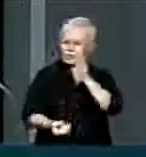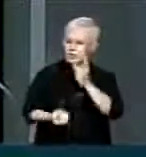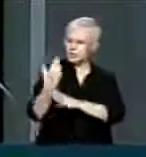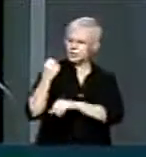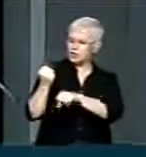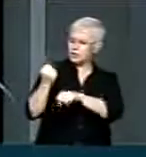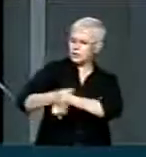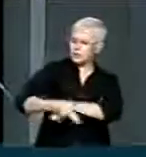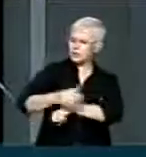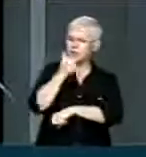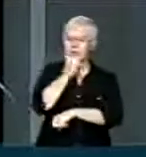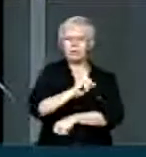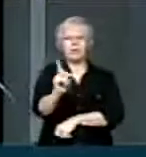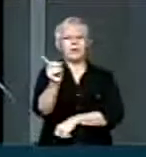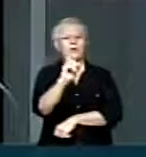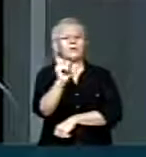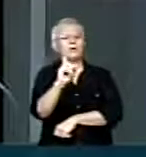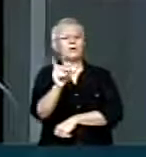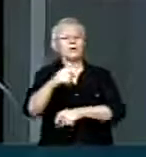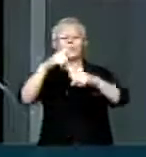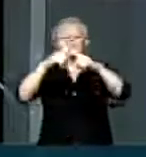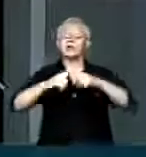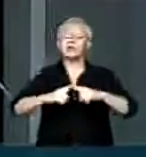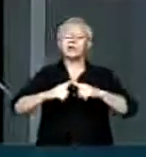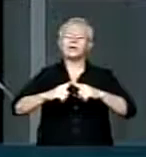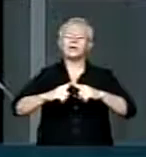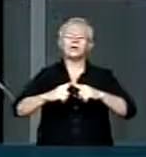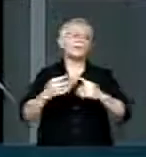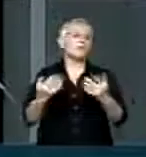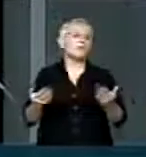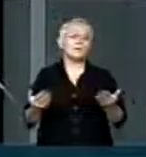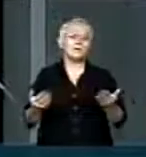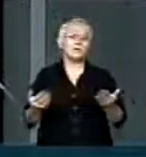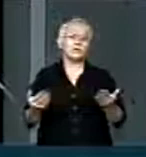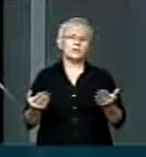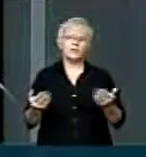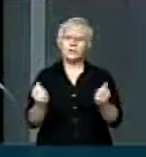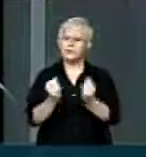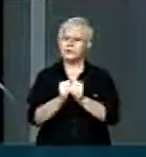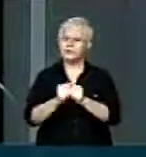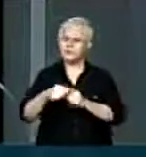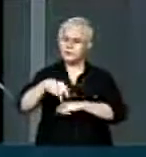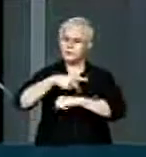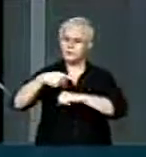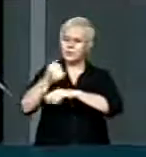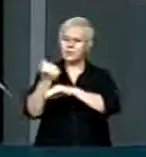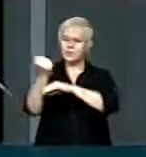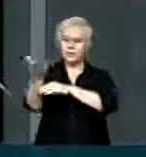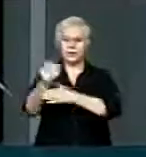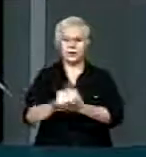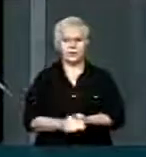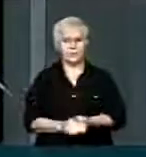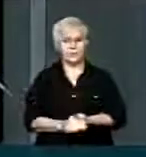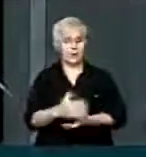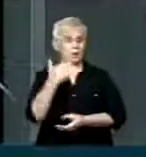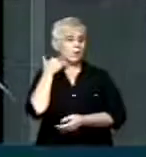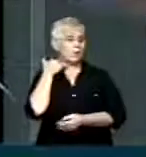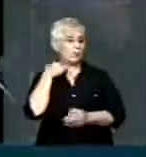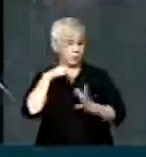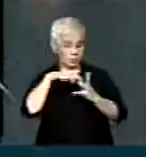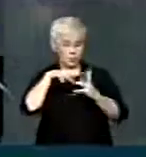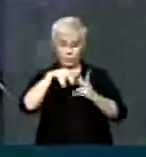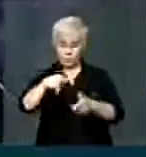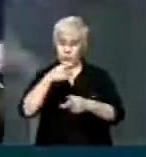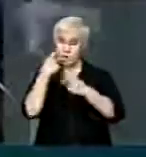que não conseguem ter poder de competitividade com os países aí fora. O Banco Mundial diz o